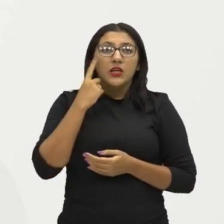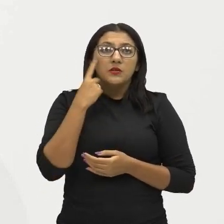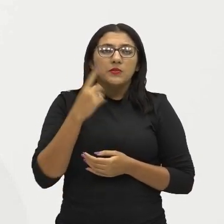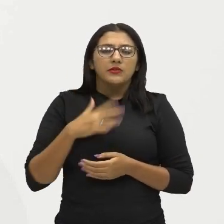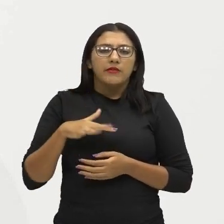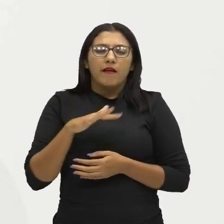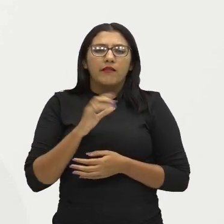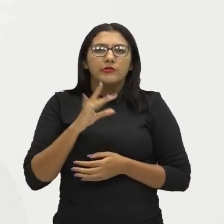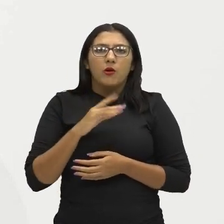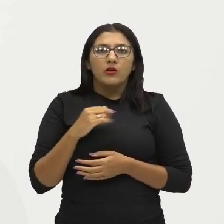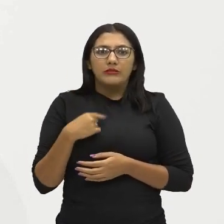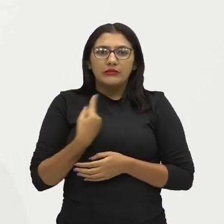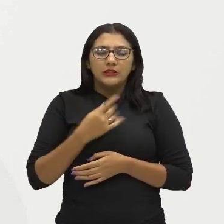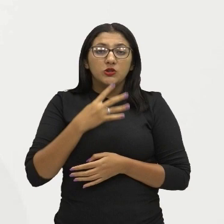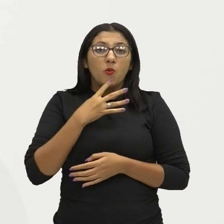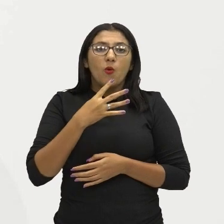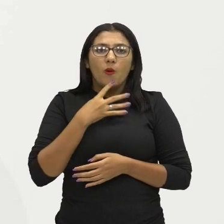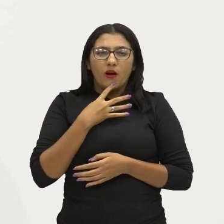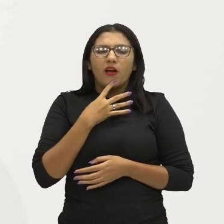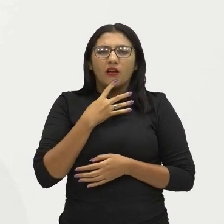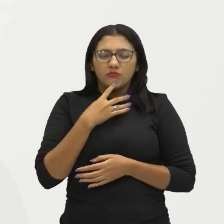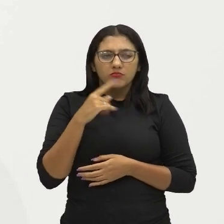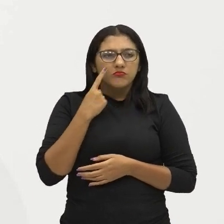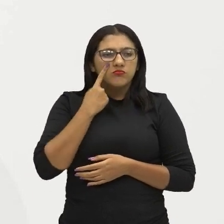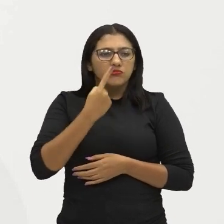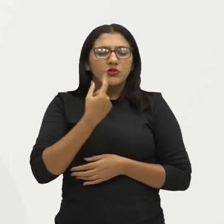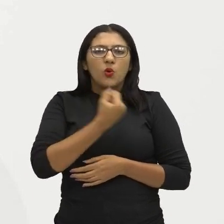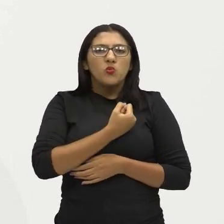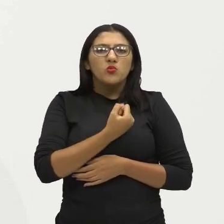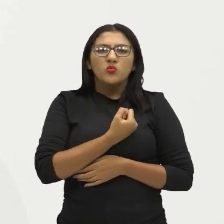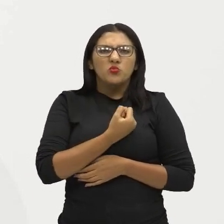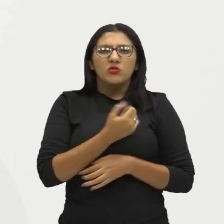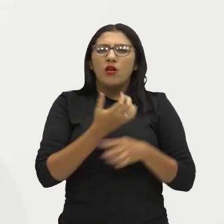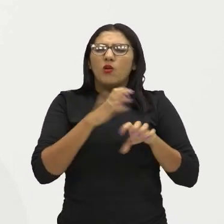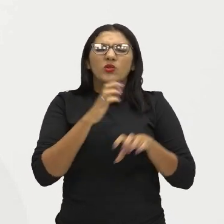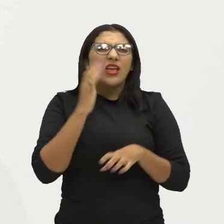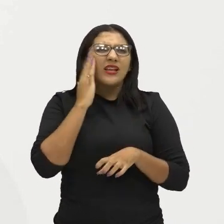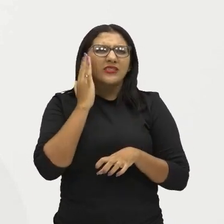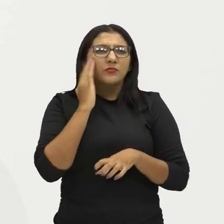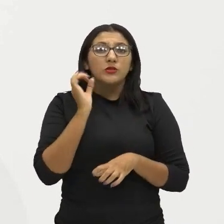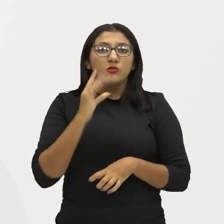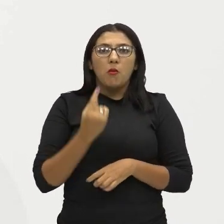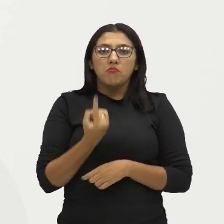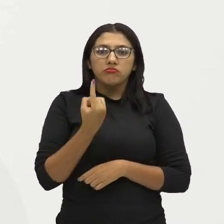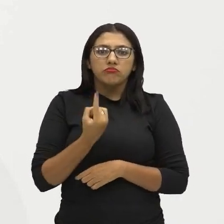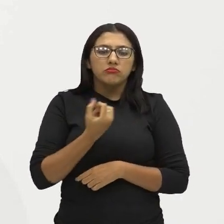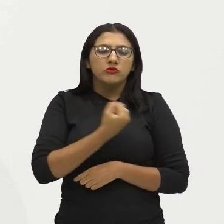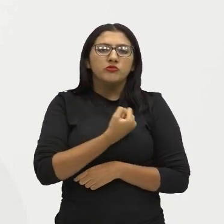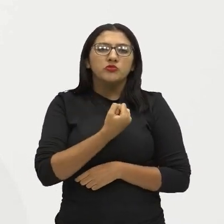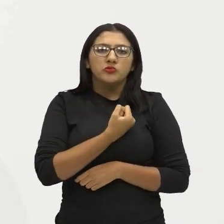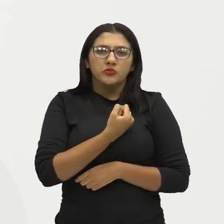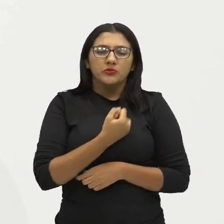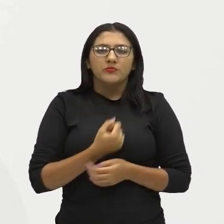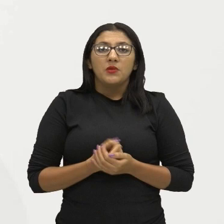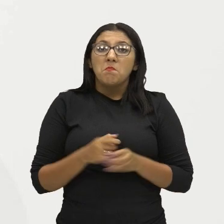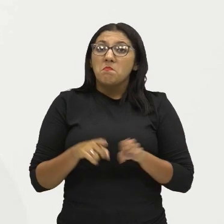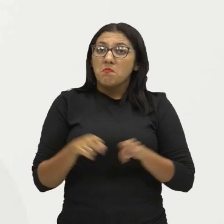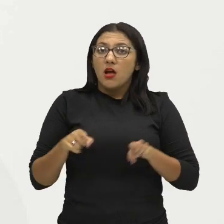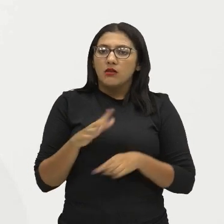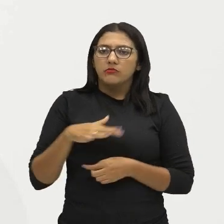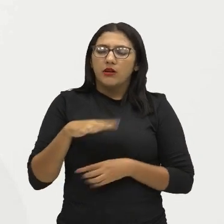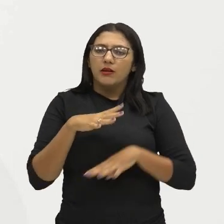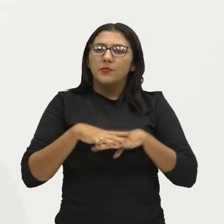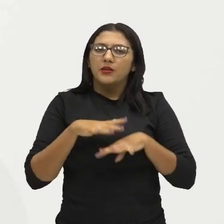de conforto. Você quer ver o número, você não quer saber o que é o triplo, você quer saber o número. Mas em matemática, olha, eu